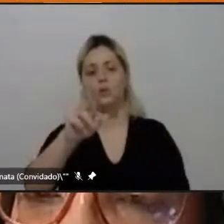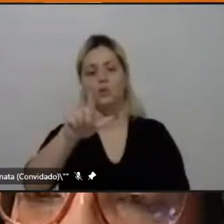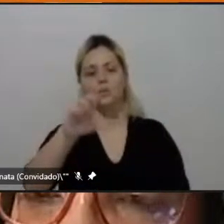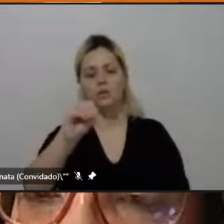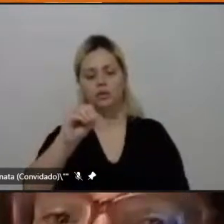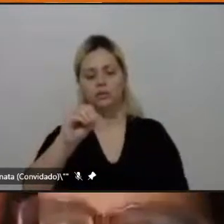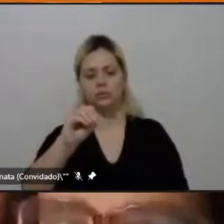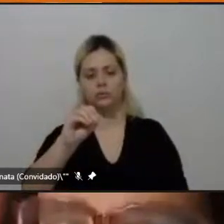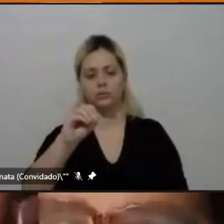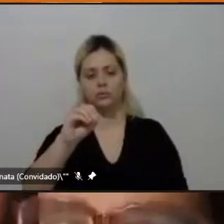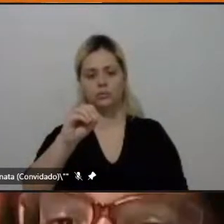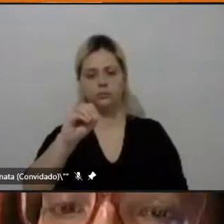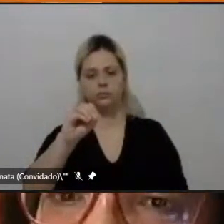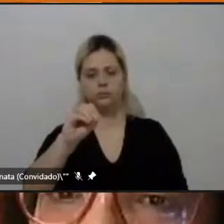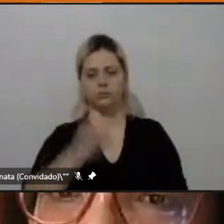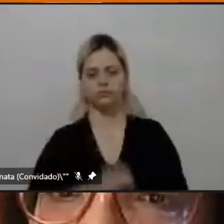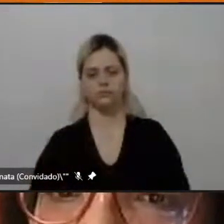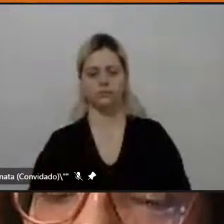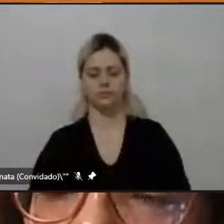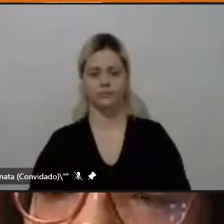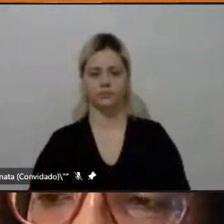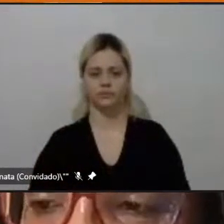Paulo.